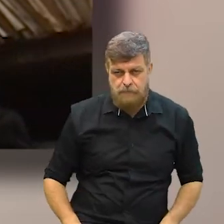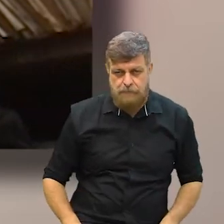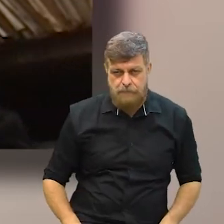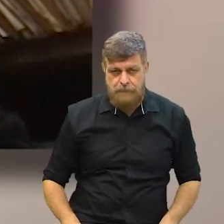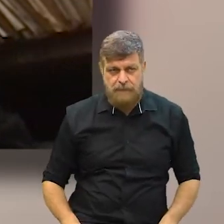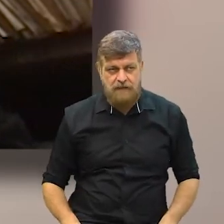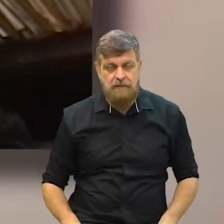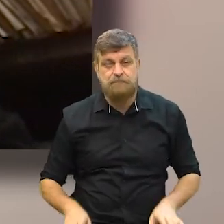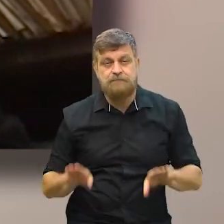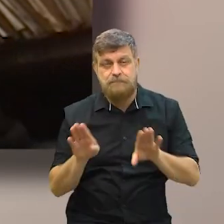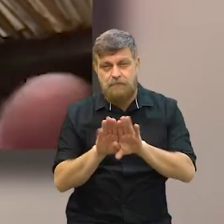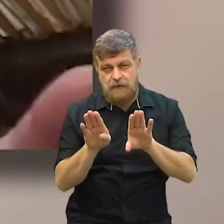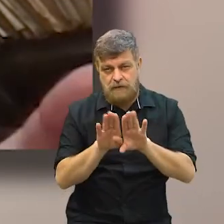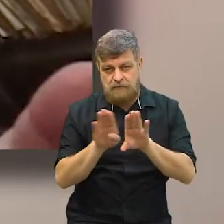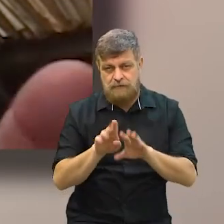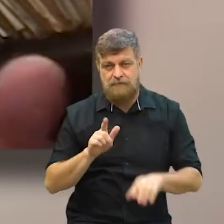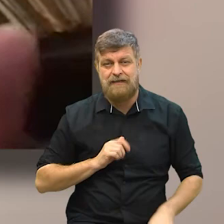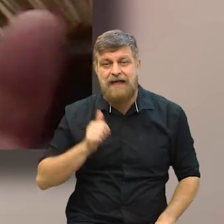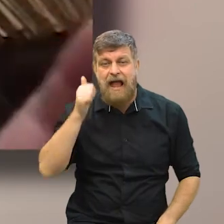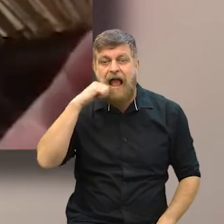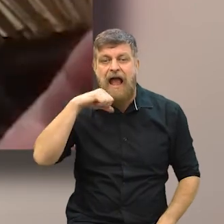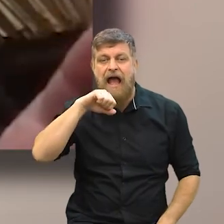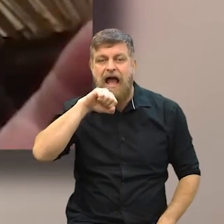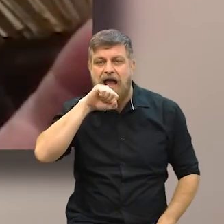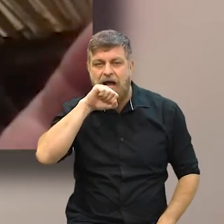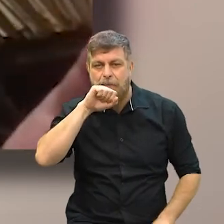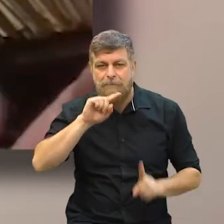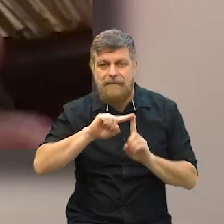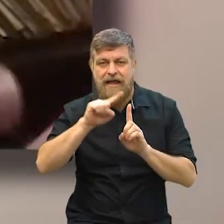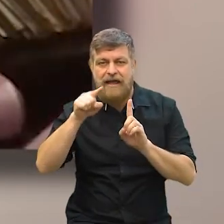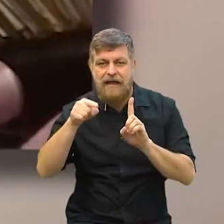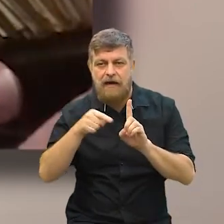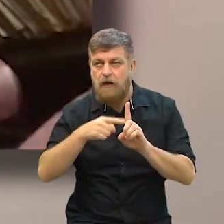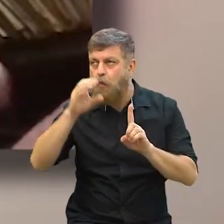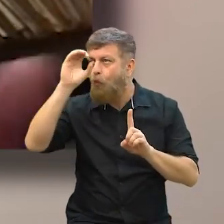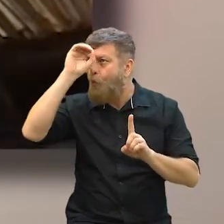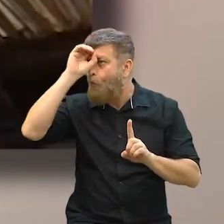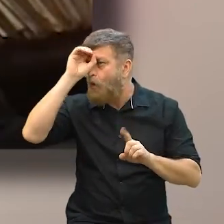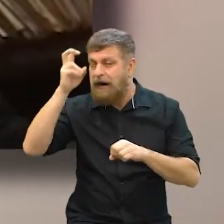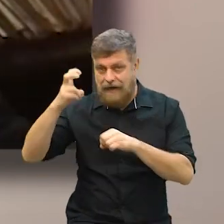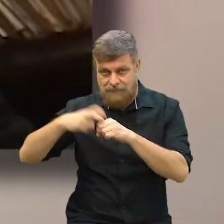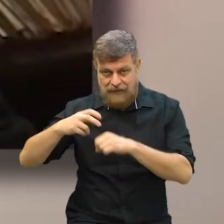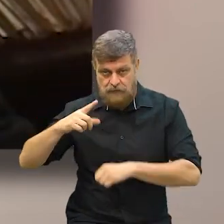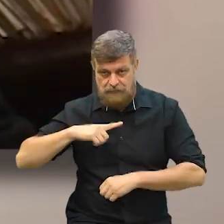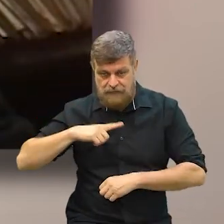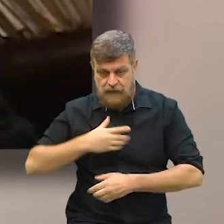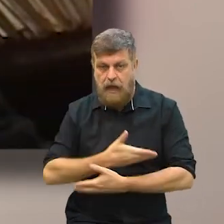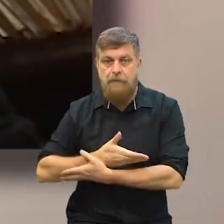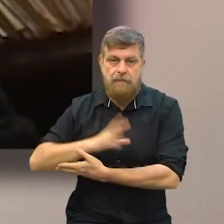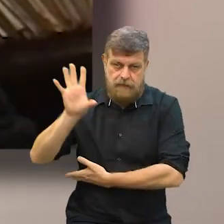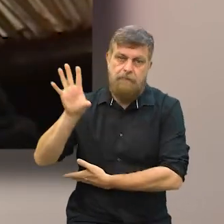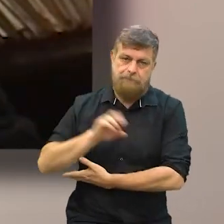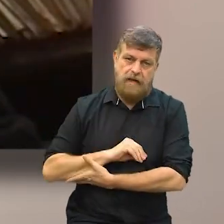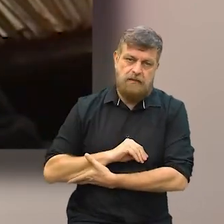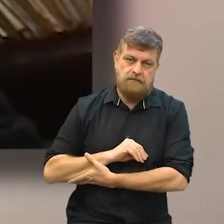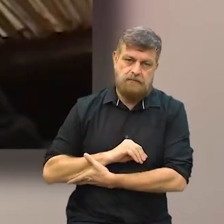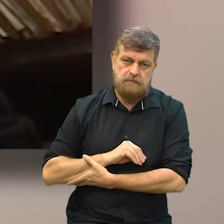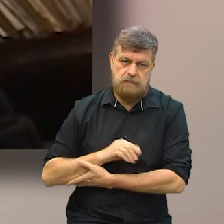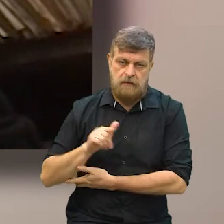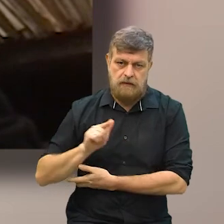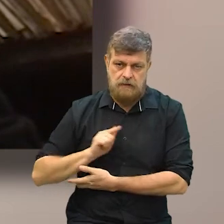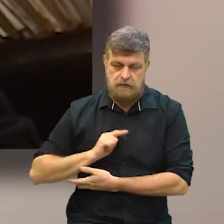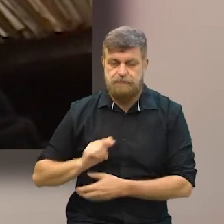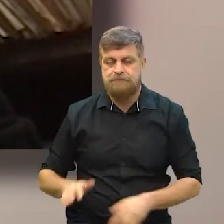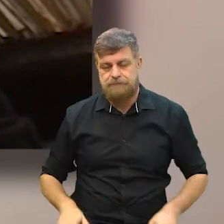isso e também da mãe gestante para o feto. Essa é a